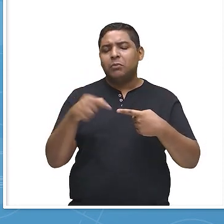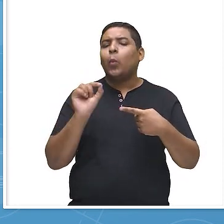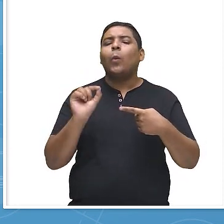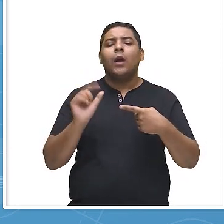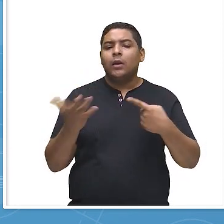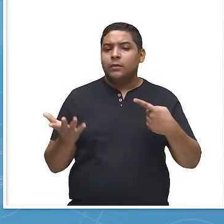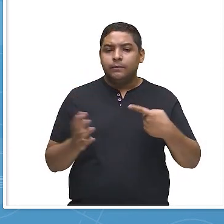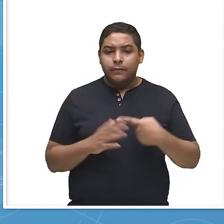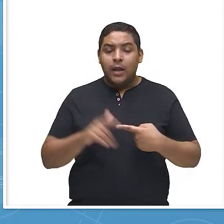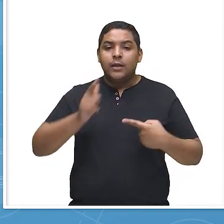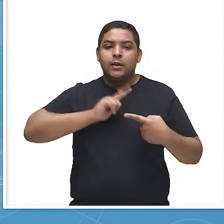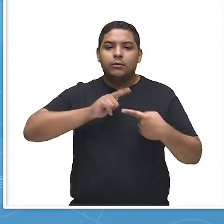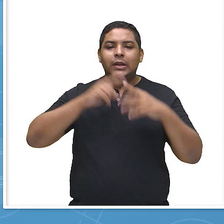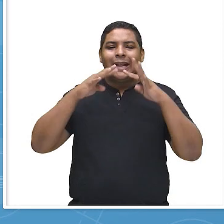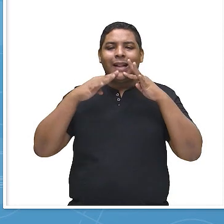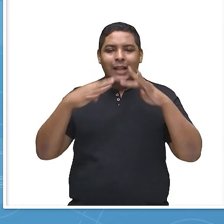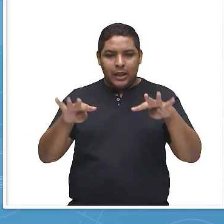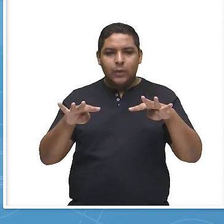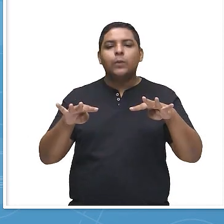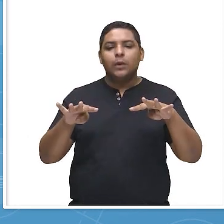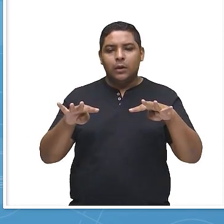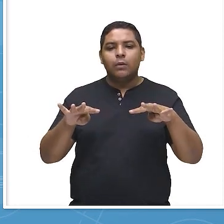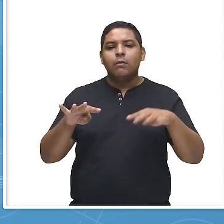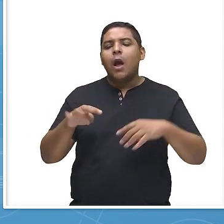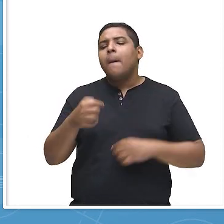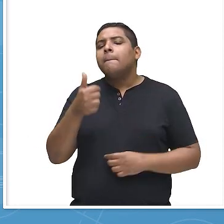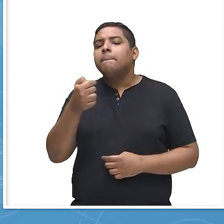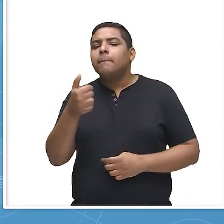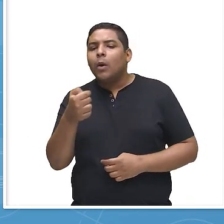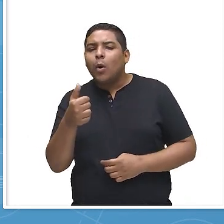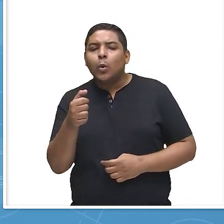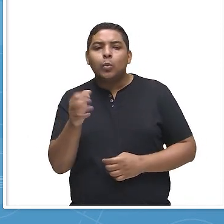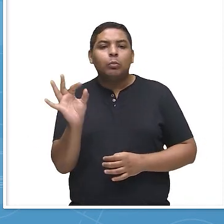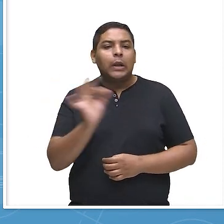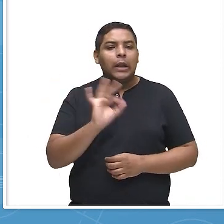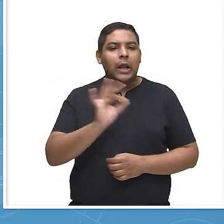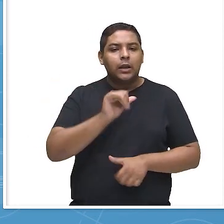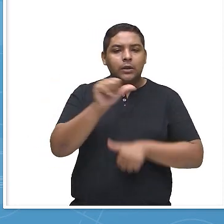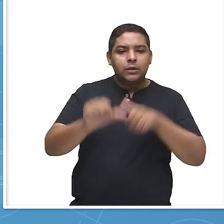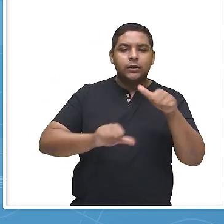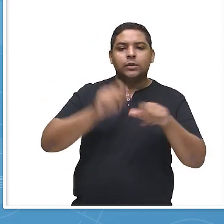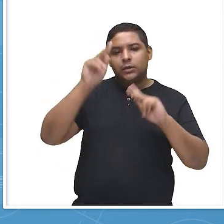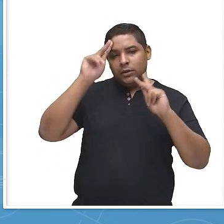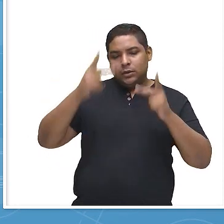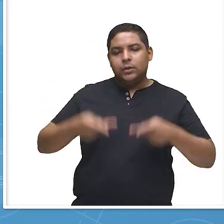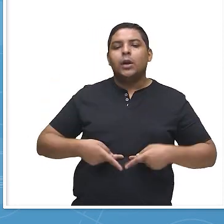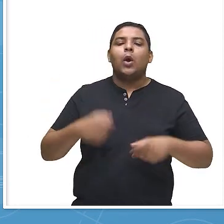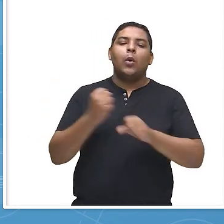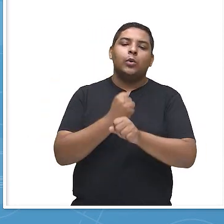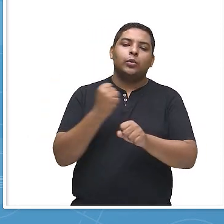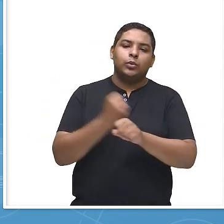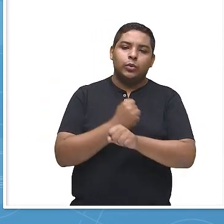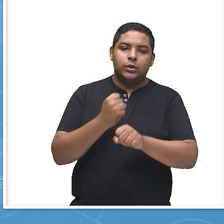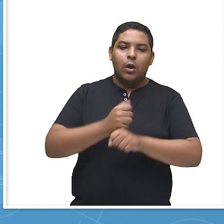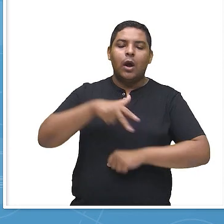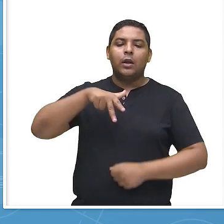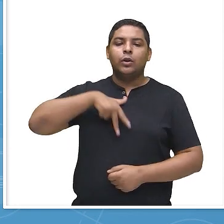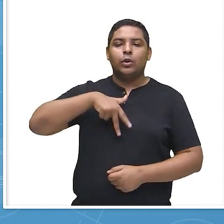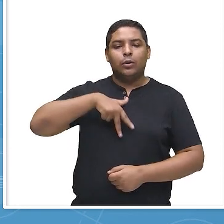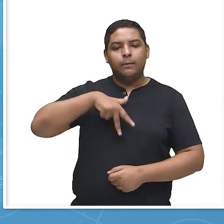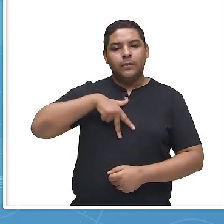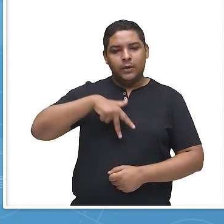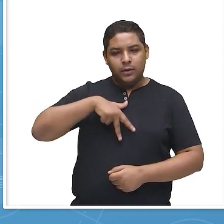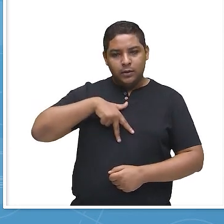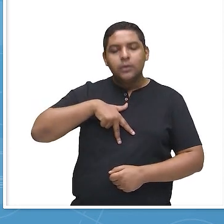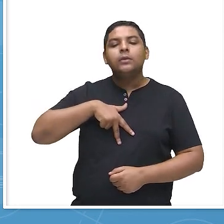elementos naturais, sendo esses pouco ou ainda nada modificados pelas ações antrópicas, ou seja,